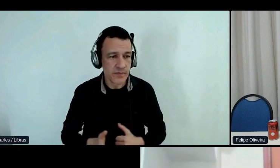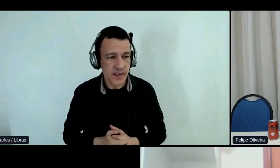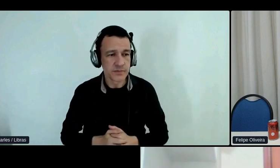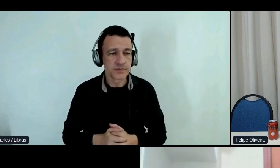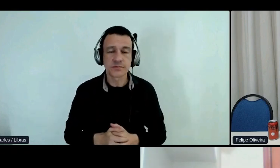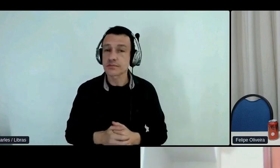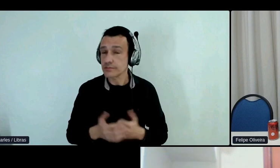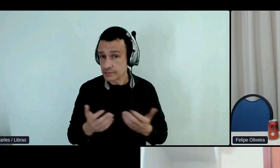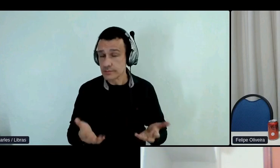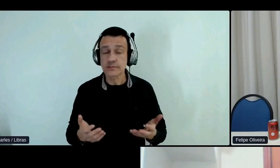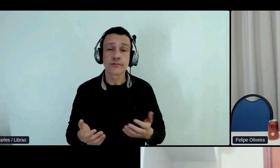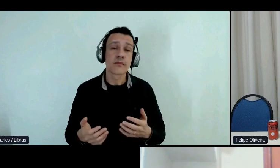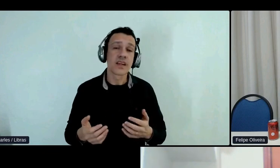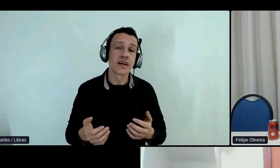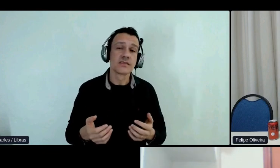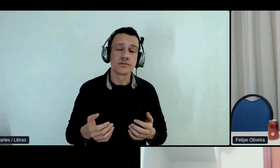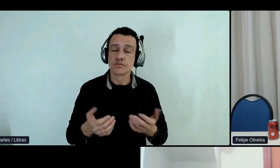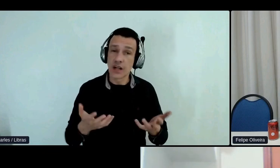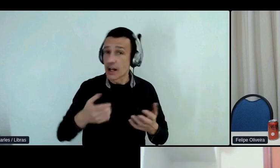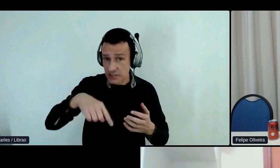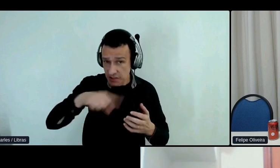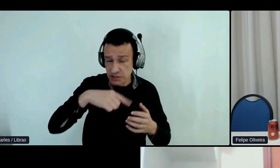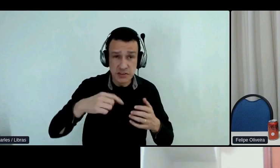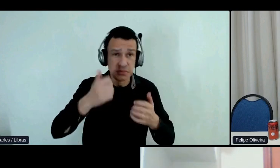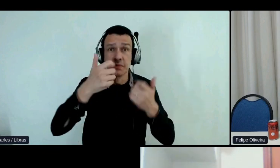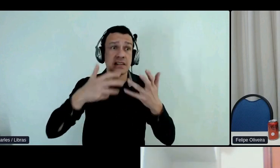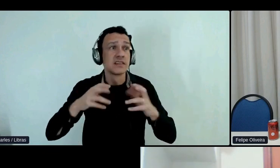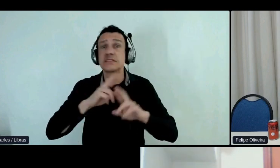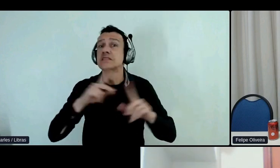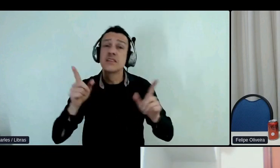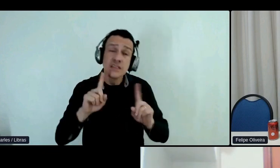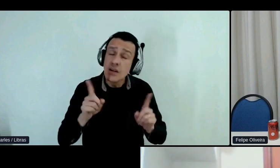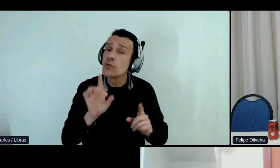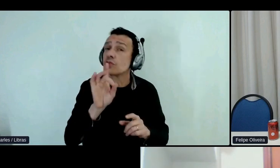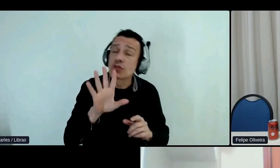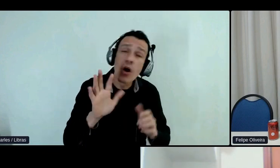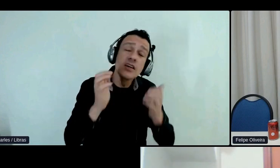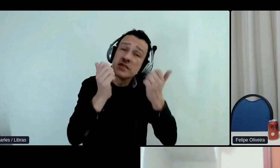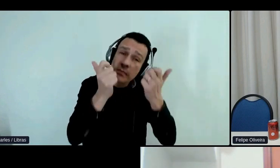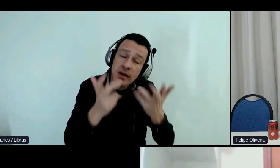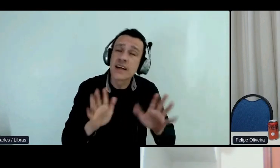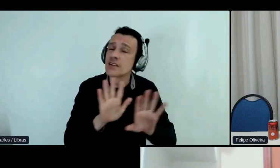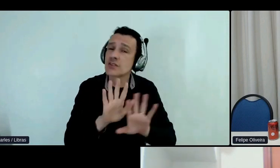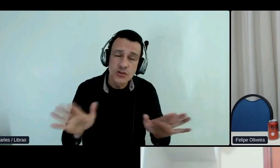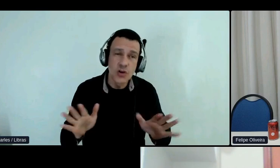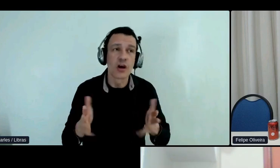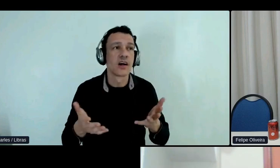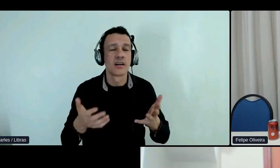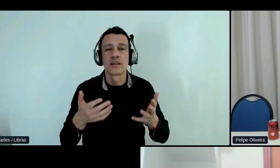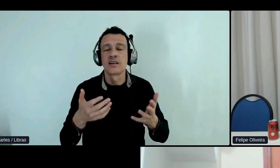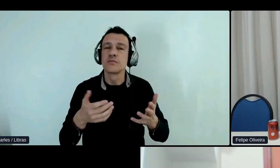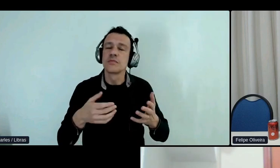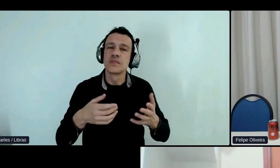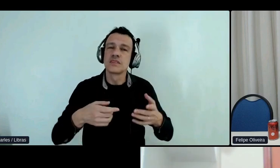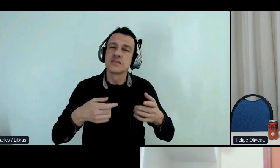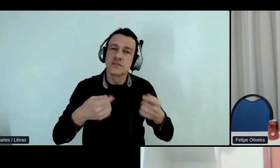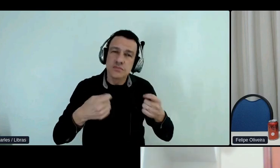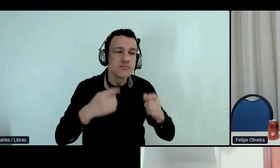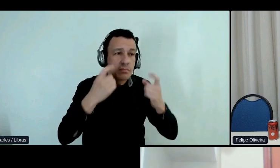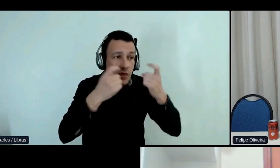está aqui. Eu acho que foi um papo extremamente rico, não só que a gente teve hoje, mas durante todo o dia. Um conteúdo didático, simples,